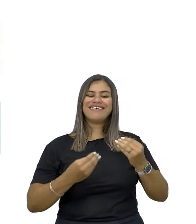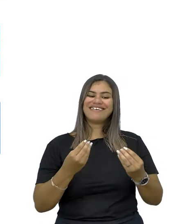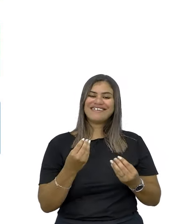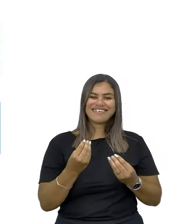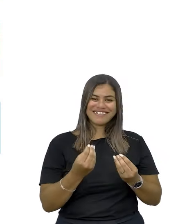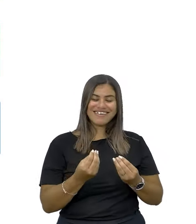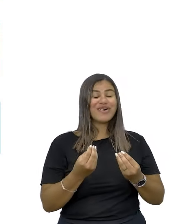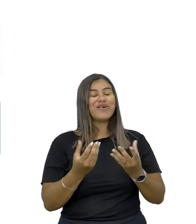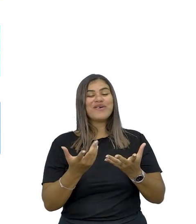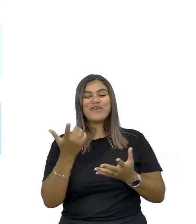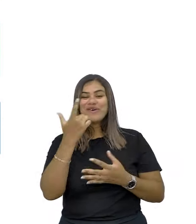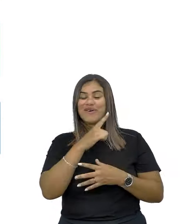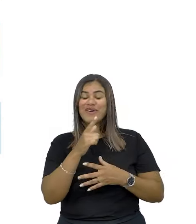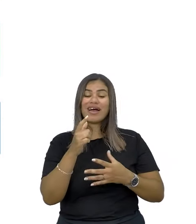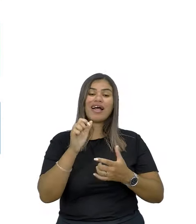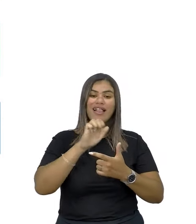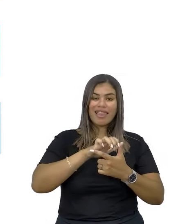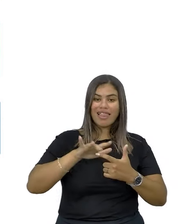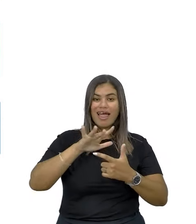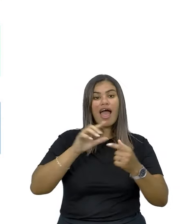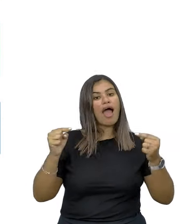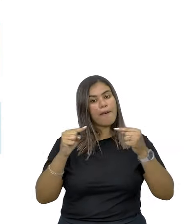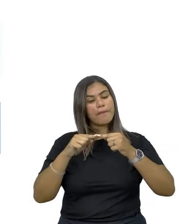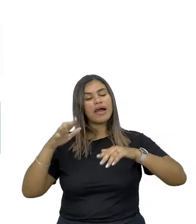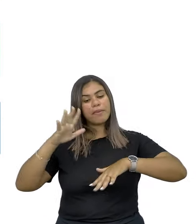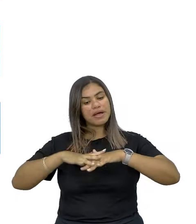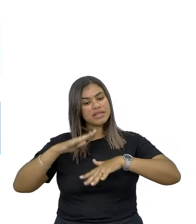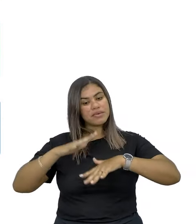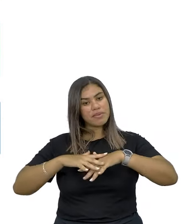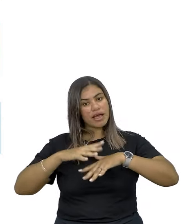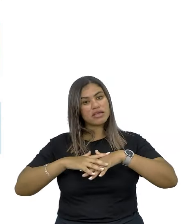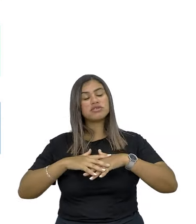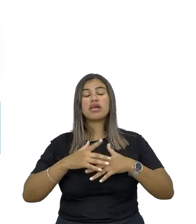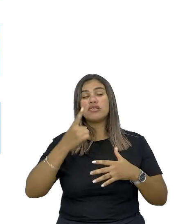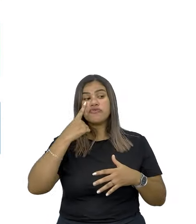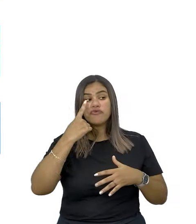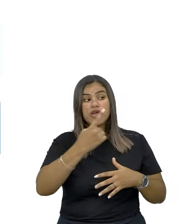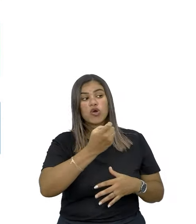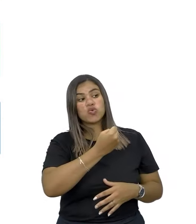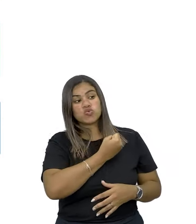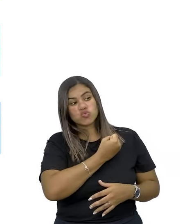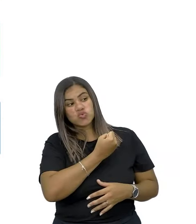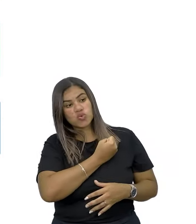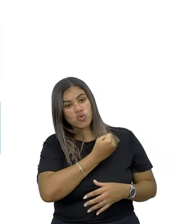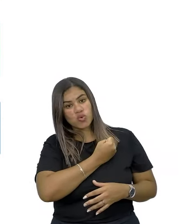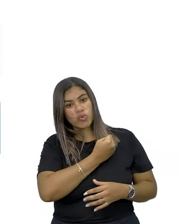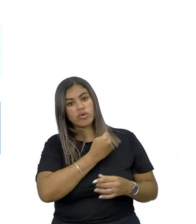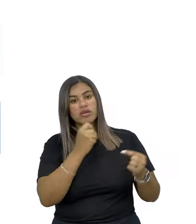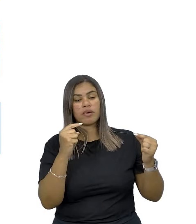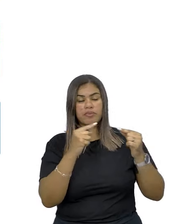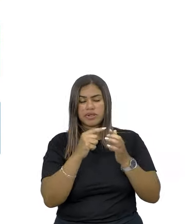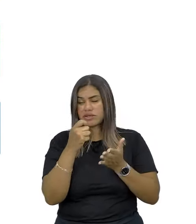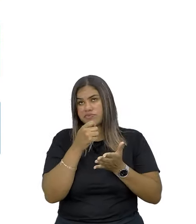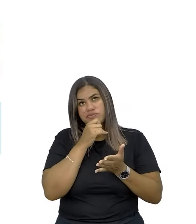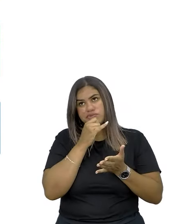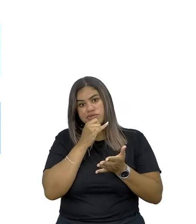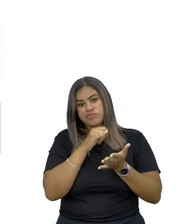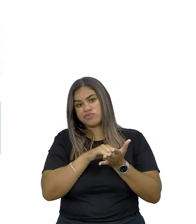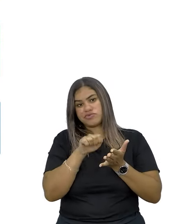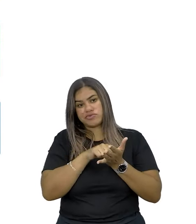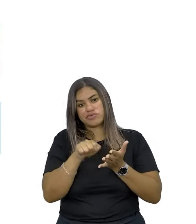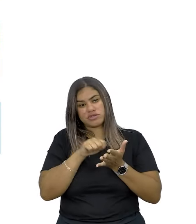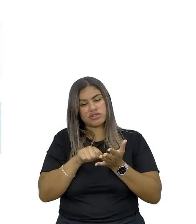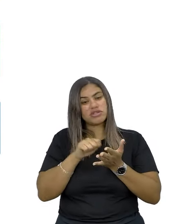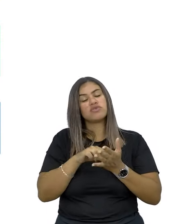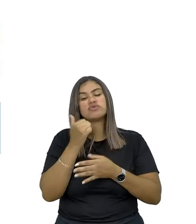um pouco mais letrado matematicamente, que ele consiga observar um número desse, que vamos supor no caso de uma anotação científica, ele saiba